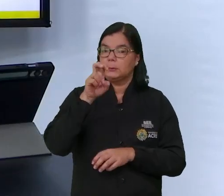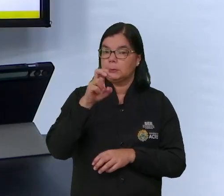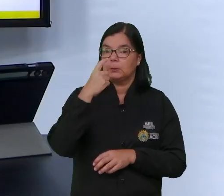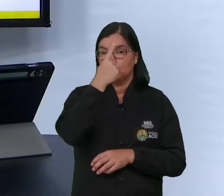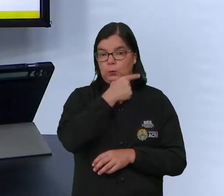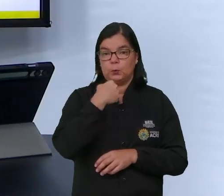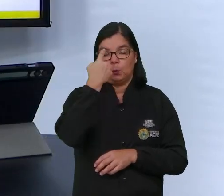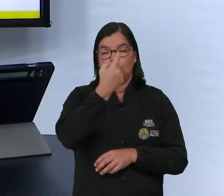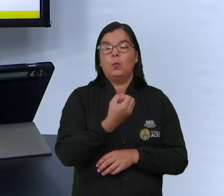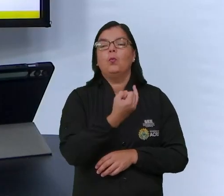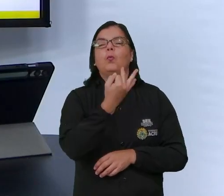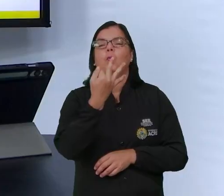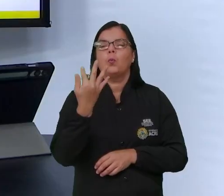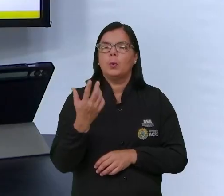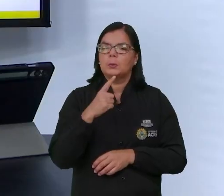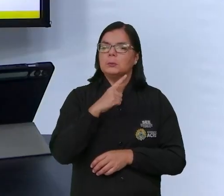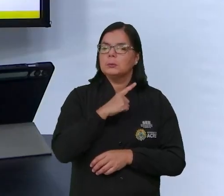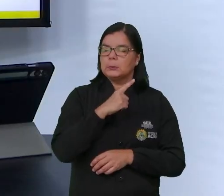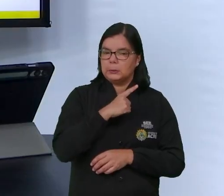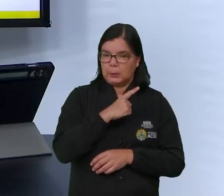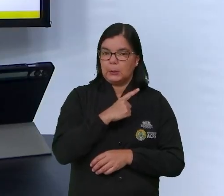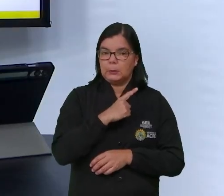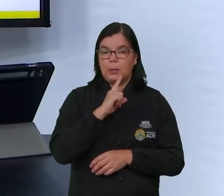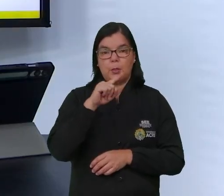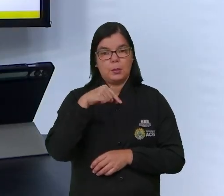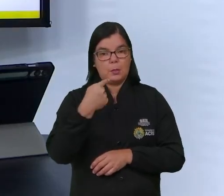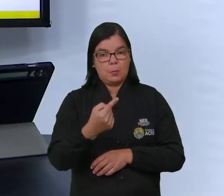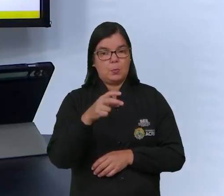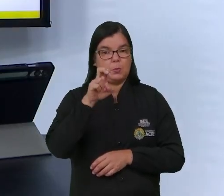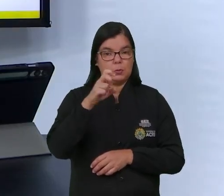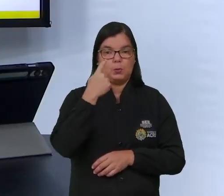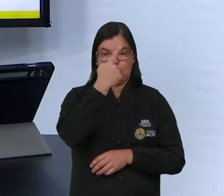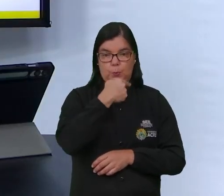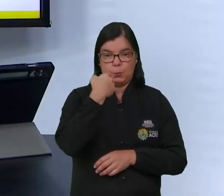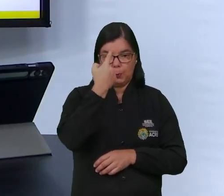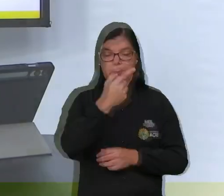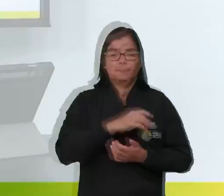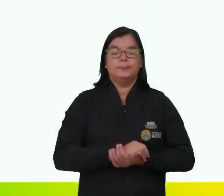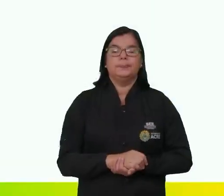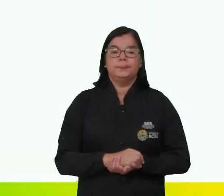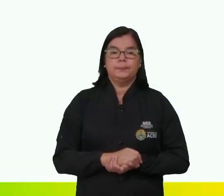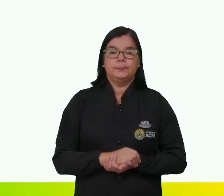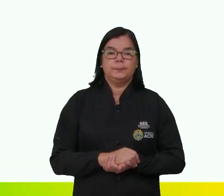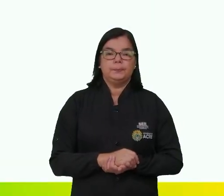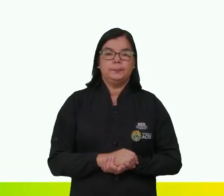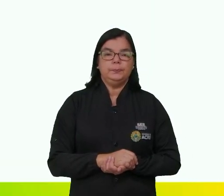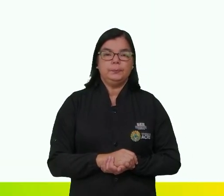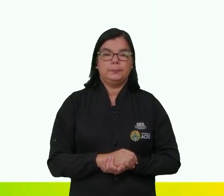determinar quantos indivíduos existirão depois de 5 horas. Vamos lá.